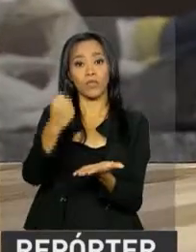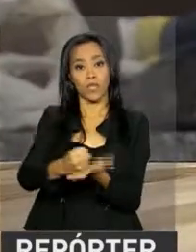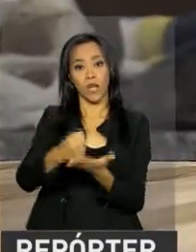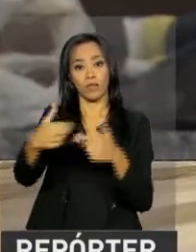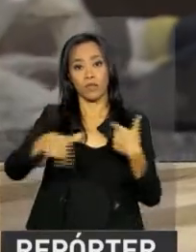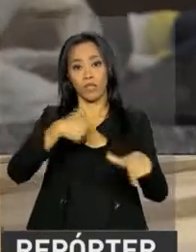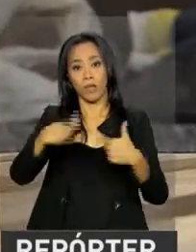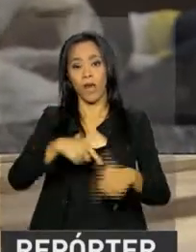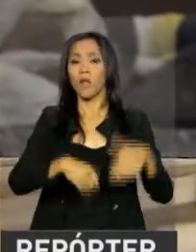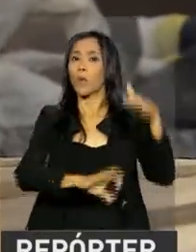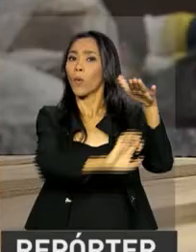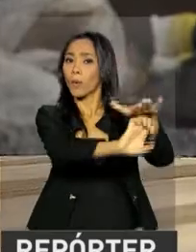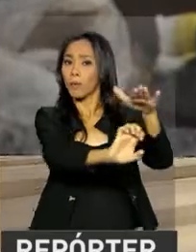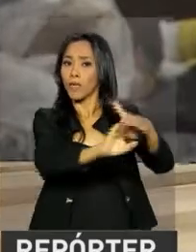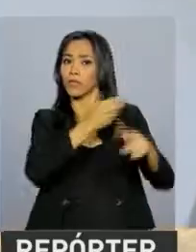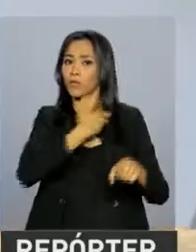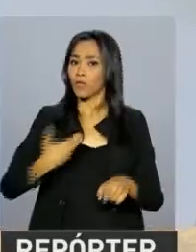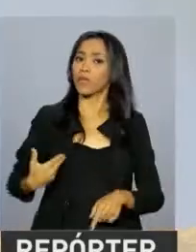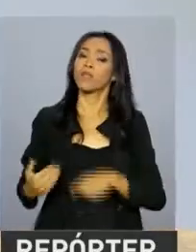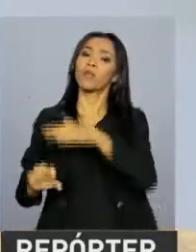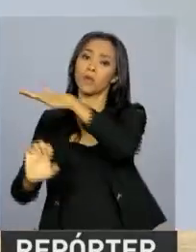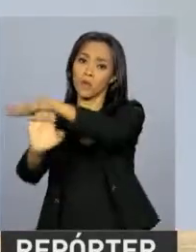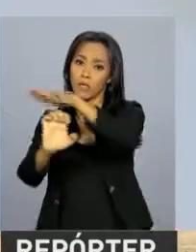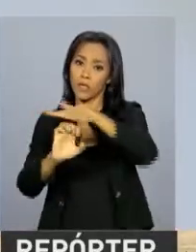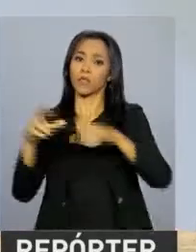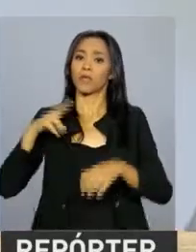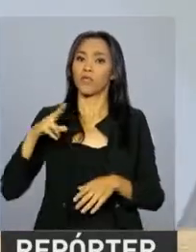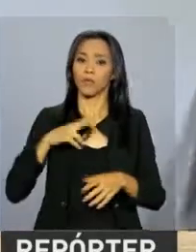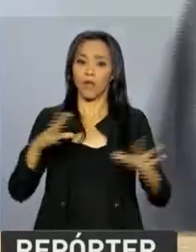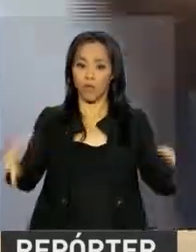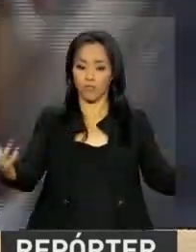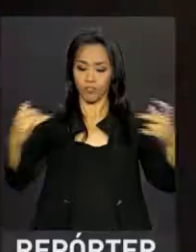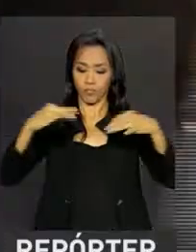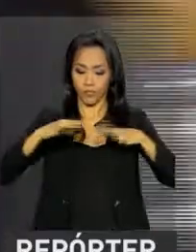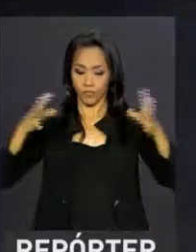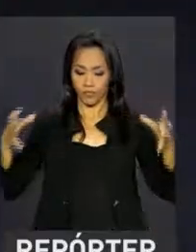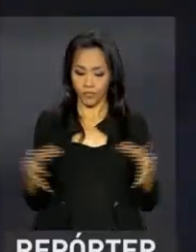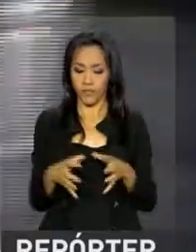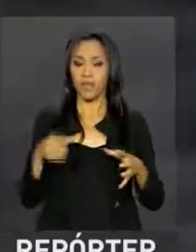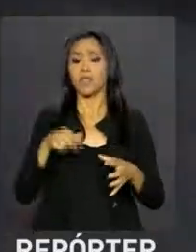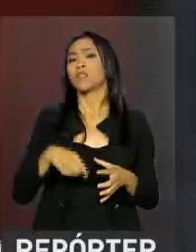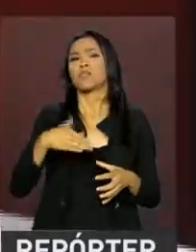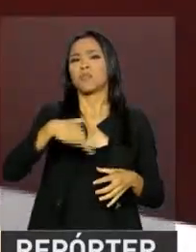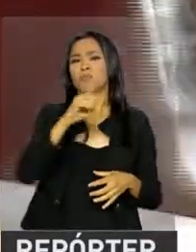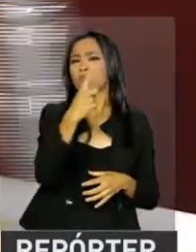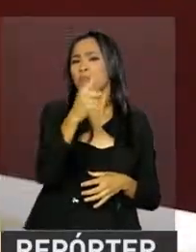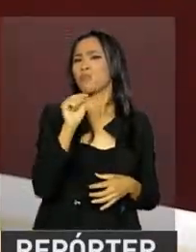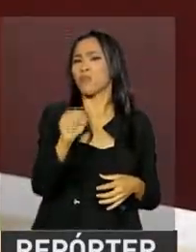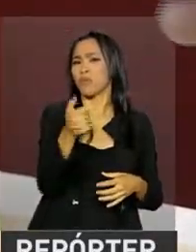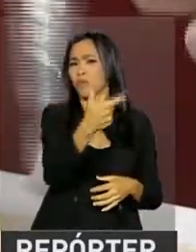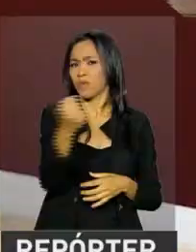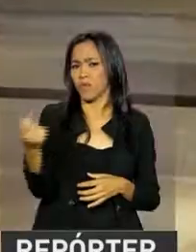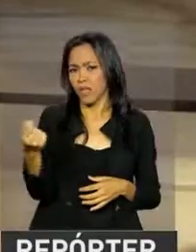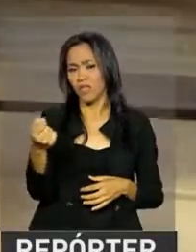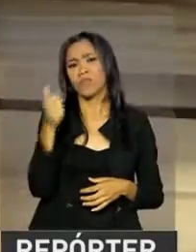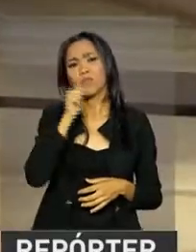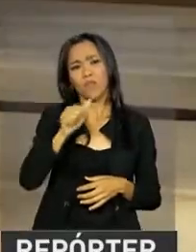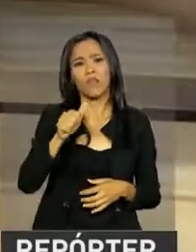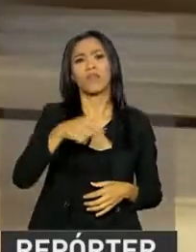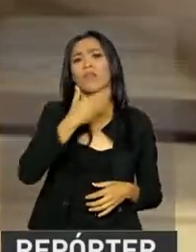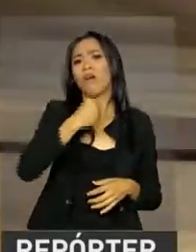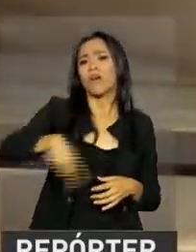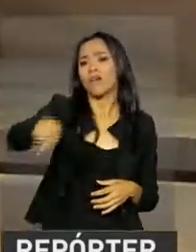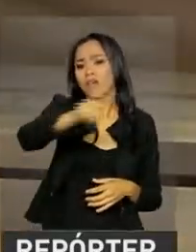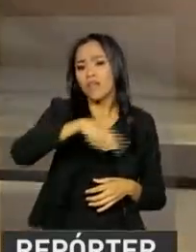empresas públicas e privadas são 1.200 homens e mulheres que saíram dos regimes aberto e semiaberto e